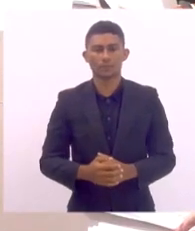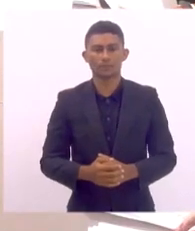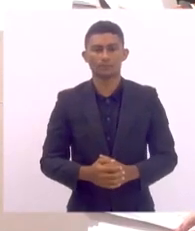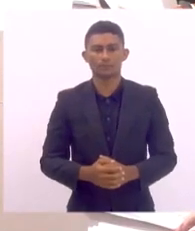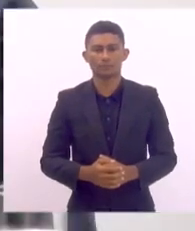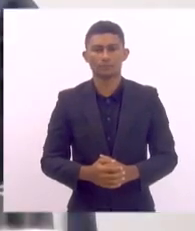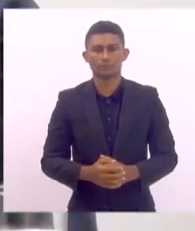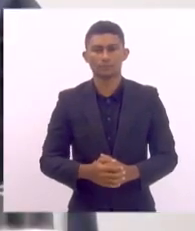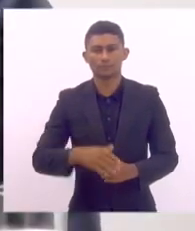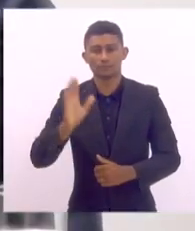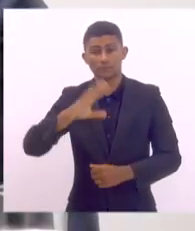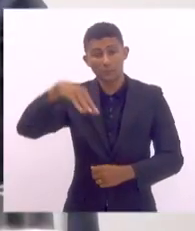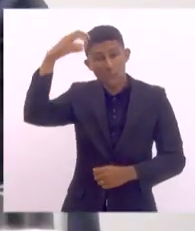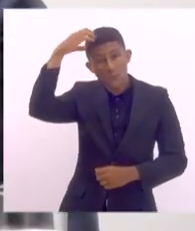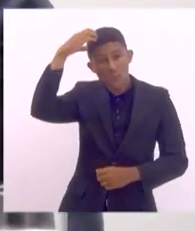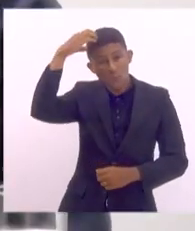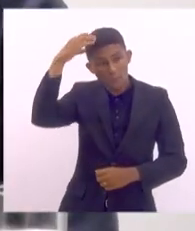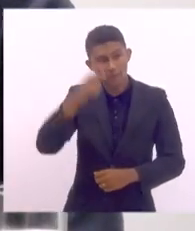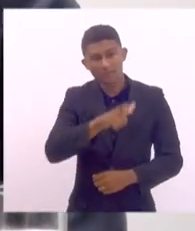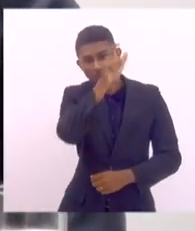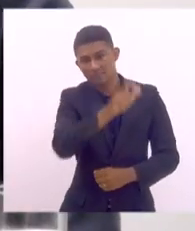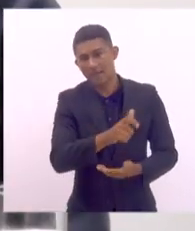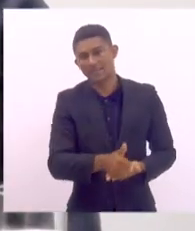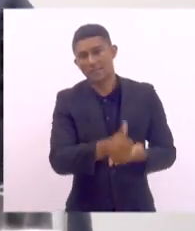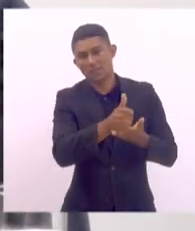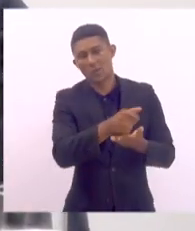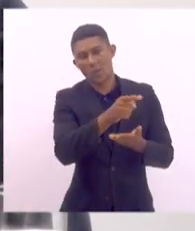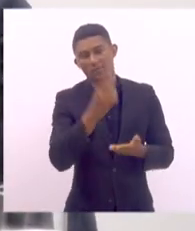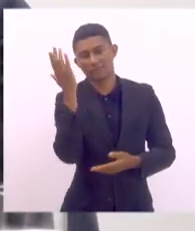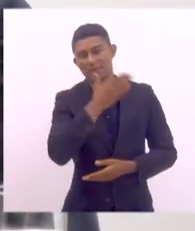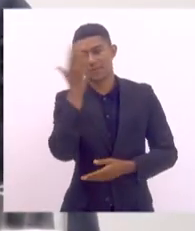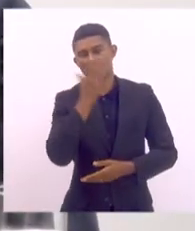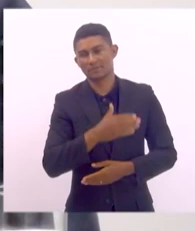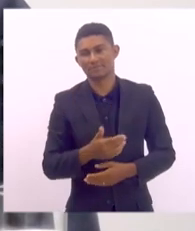A culpa é do assessor sempre, Alana. Não viu direito, mas a gente corrige.